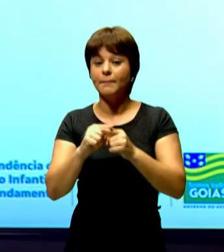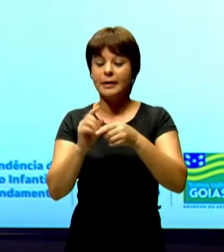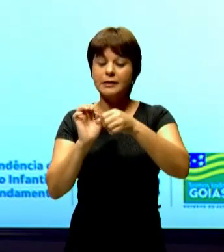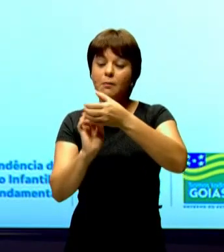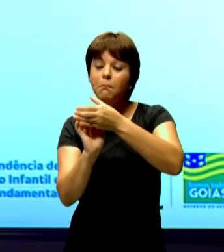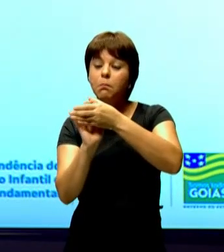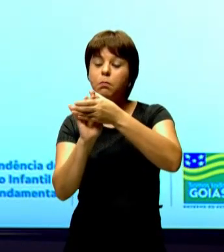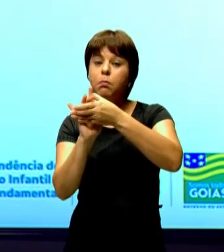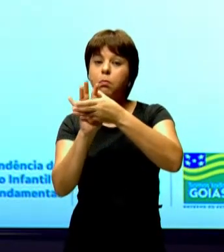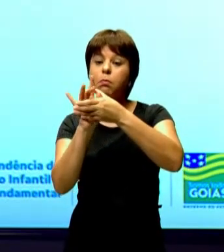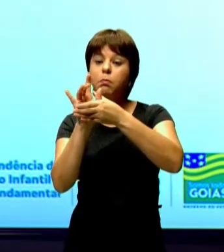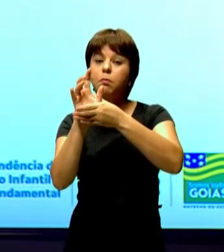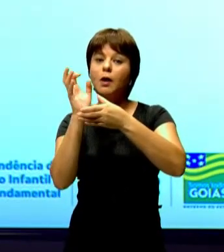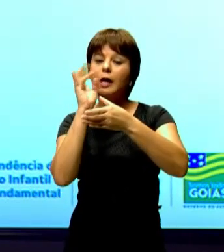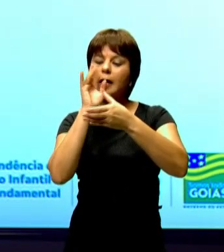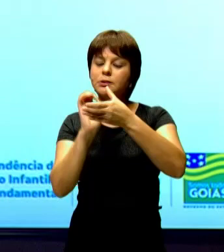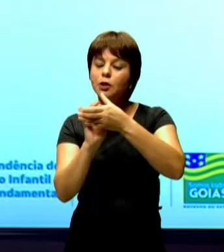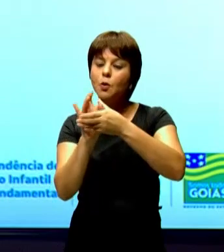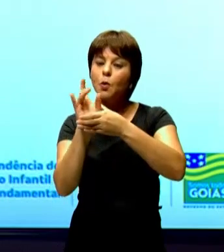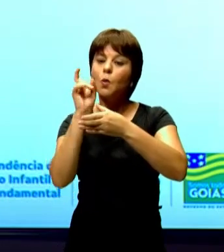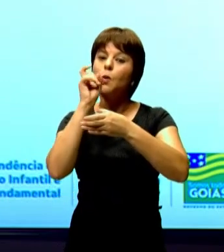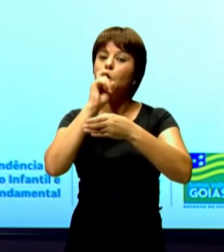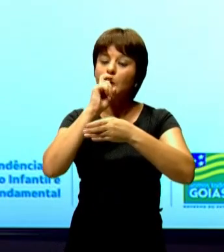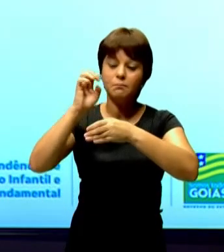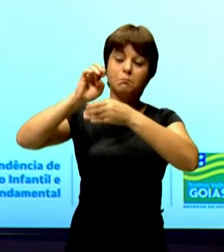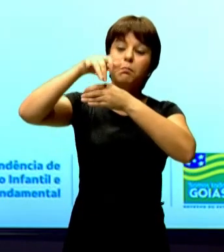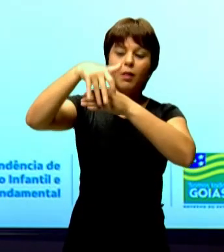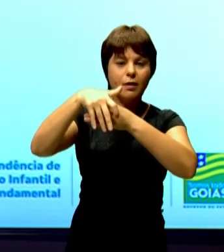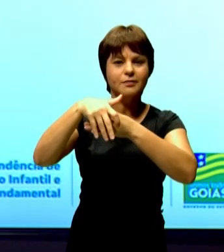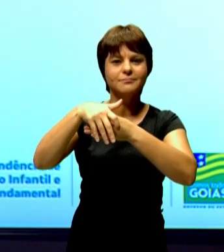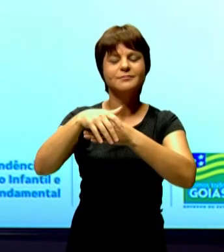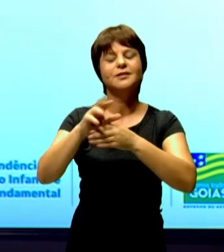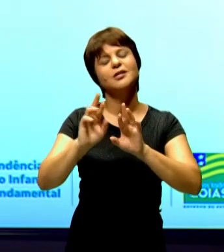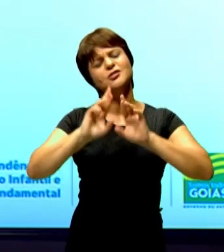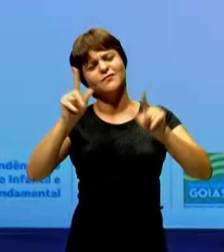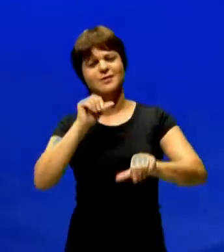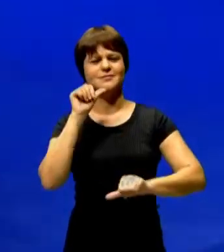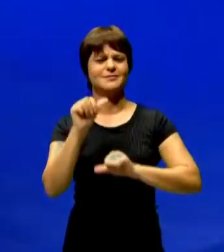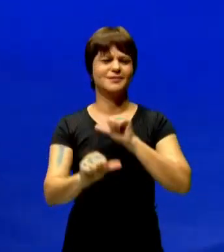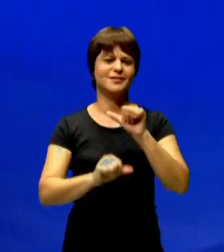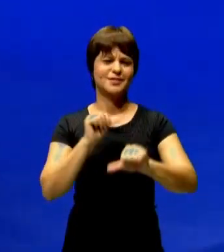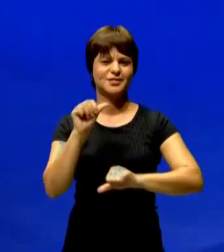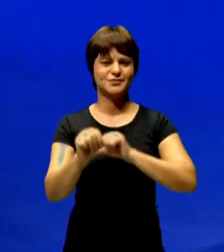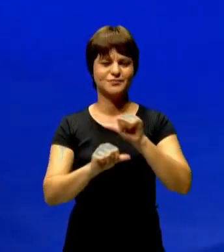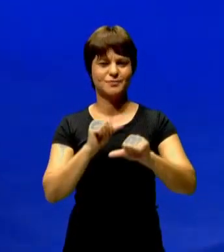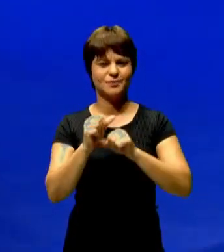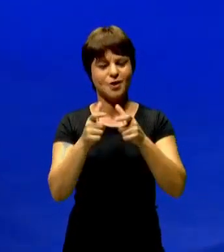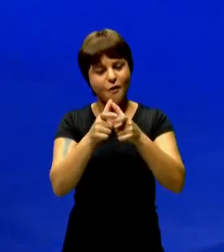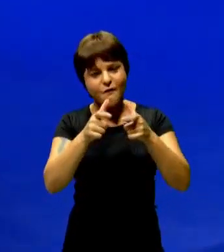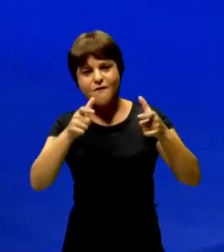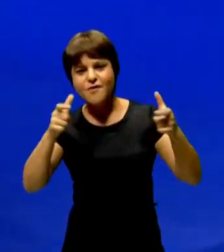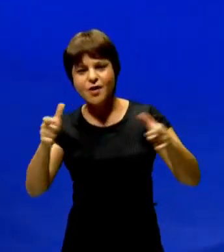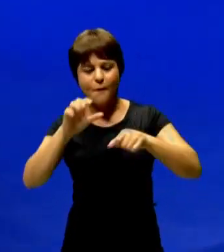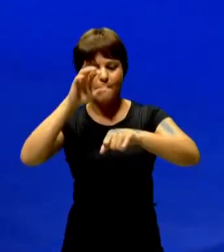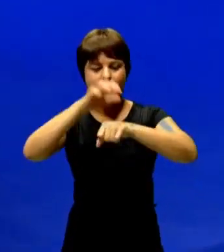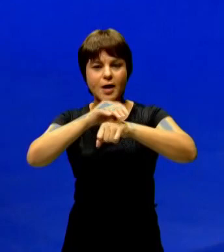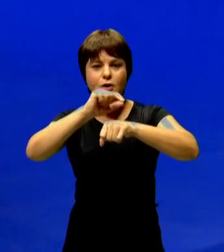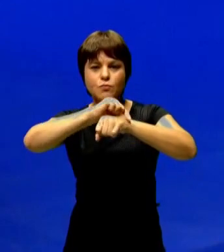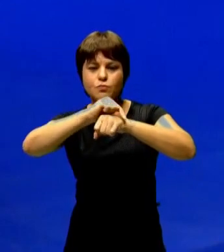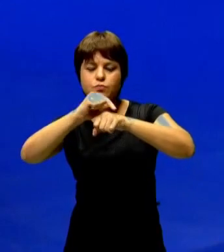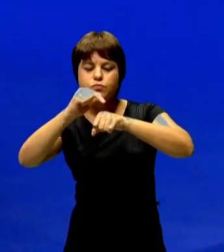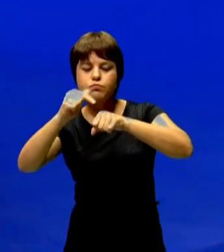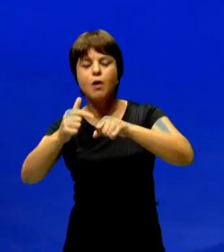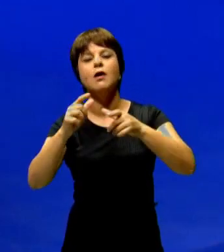fria, acontece um resfriamento, fazendo diversas transformações e um aumento da crosta